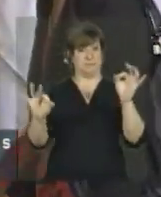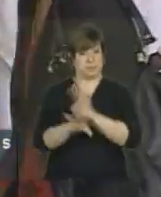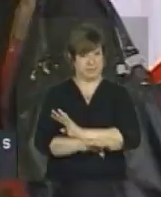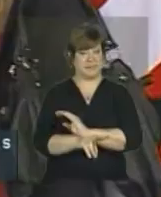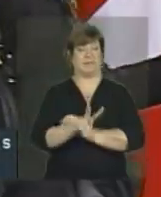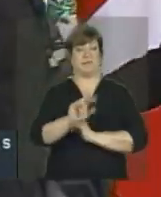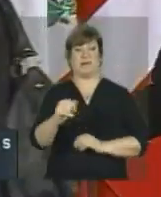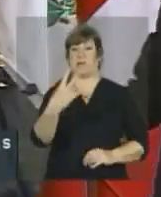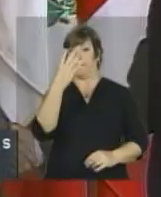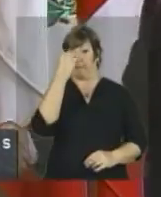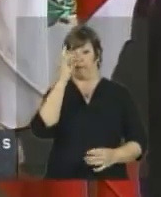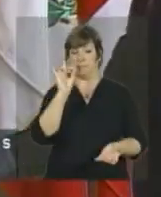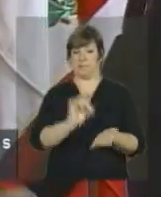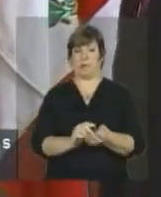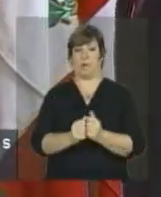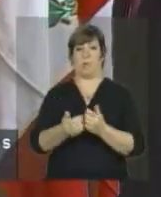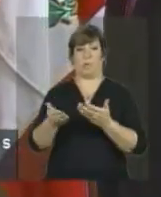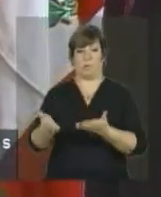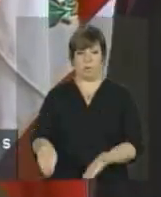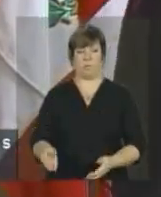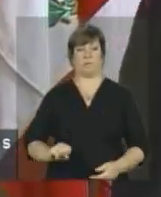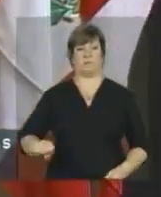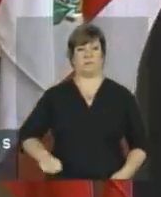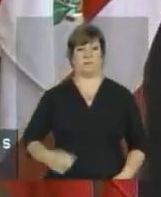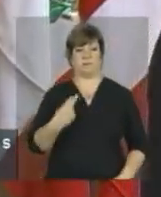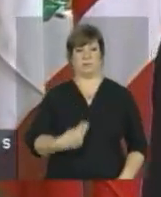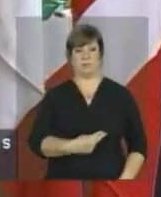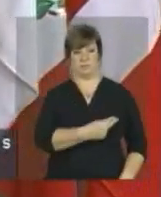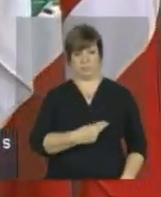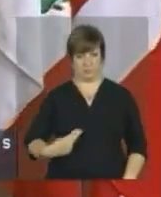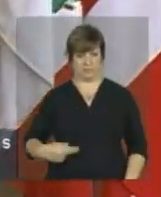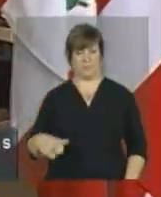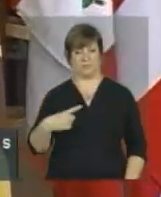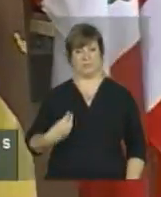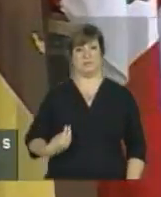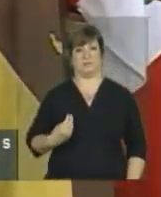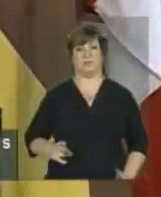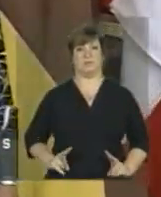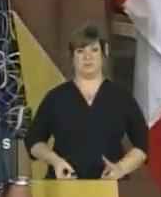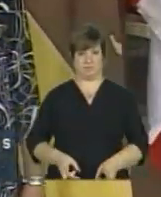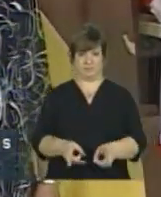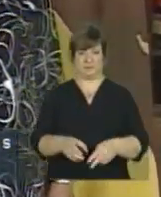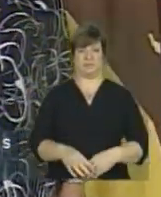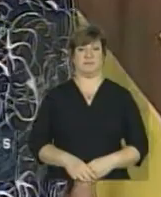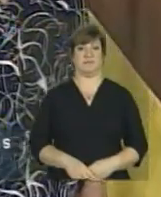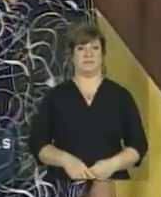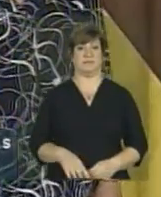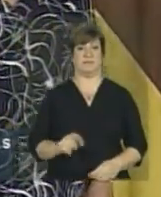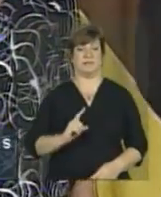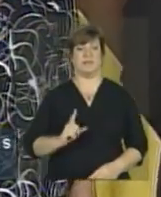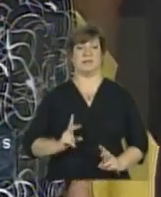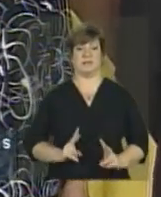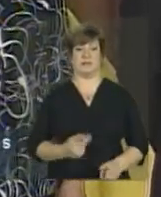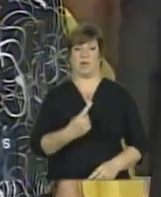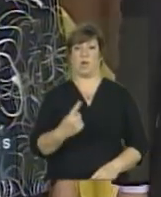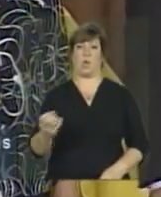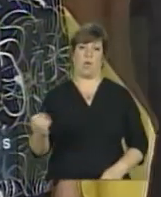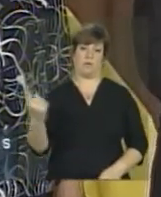tirar a foto oficial, que é histórica e acontece em todos os momentos dessa cerimônia, a cada